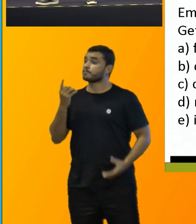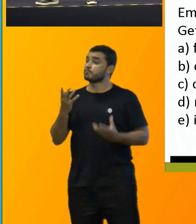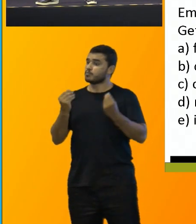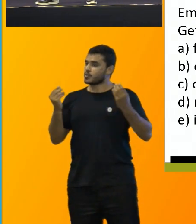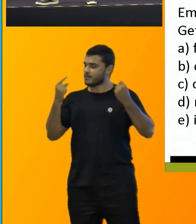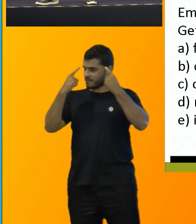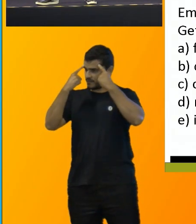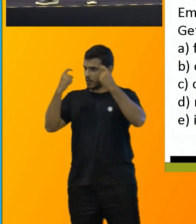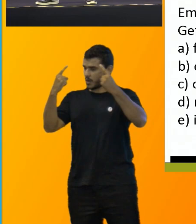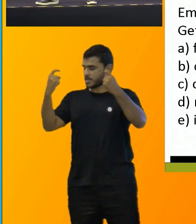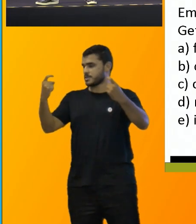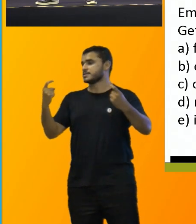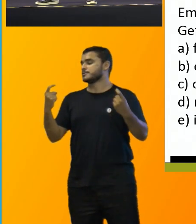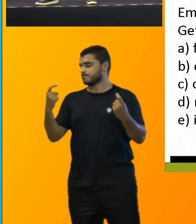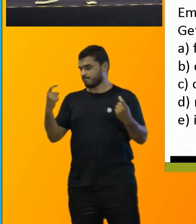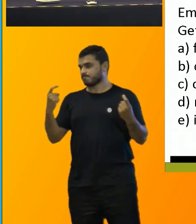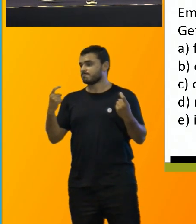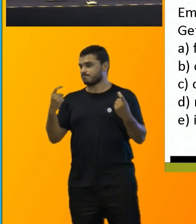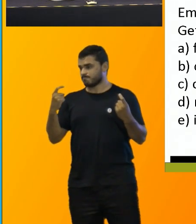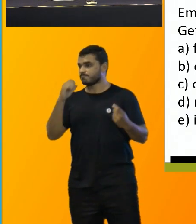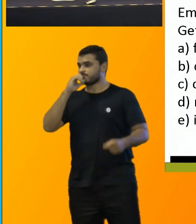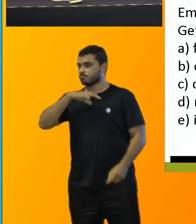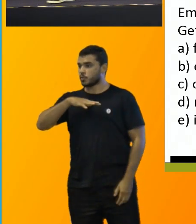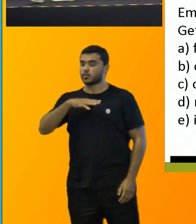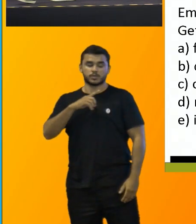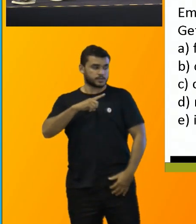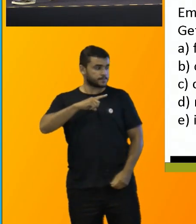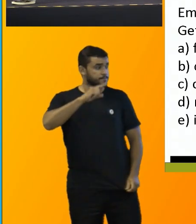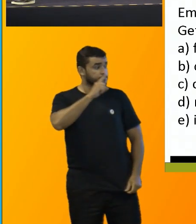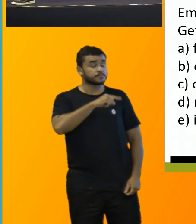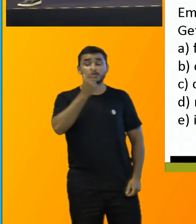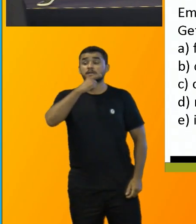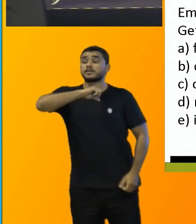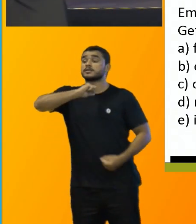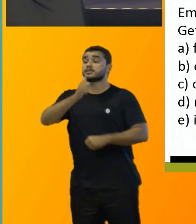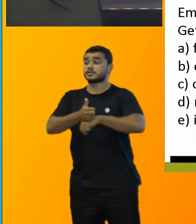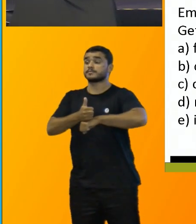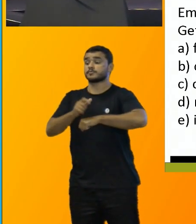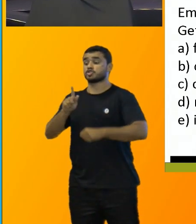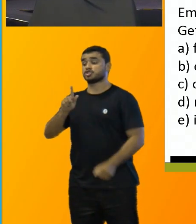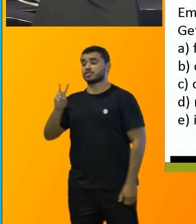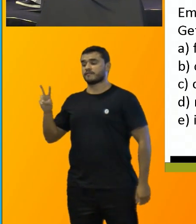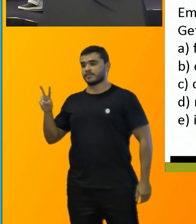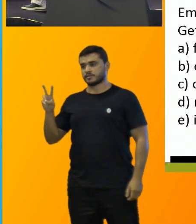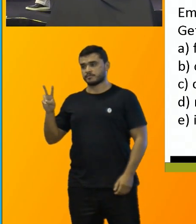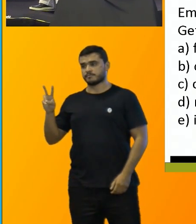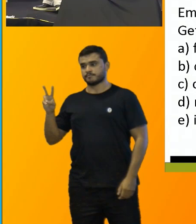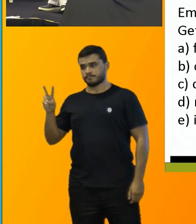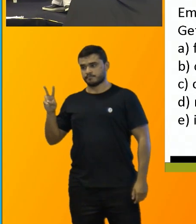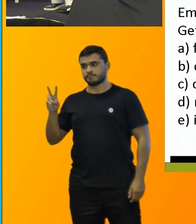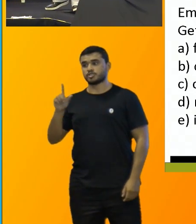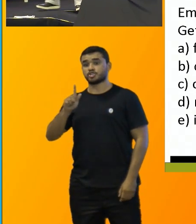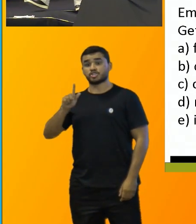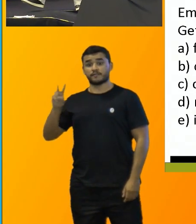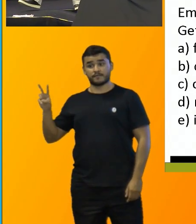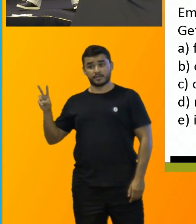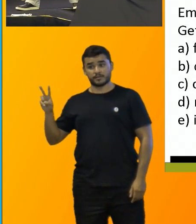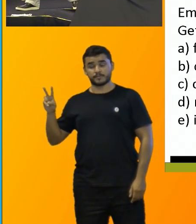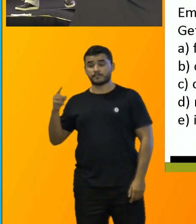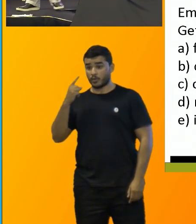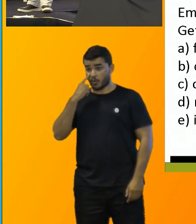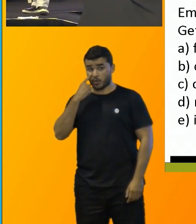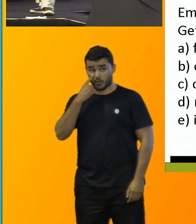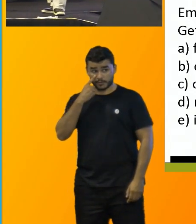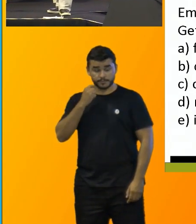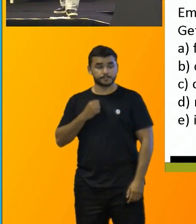cruel. Vamos lá? Esse foi o discurso de posse de quem? De Getúlio Vargas. Ei,